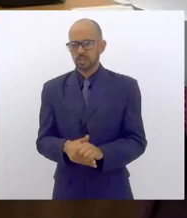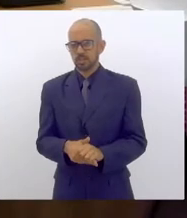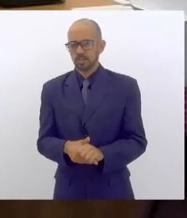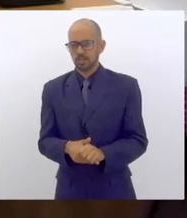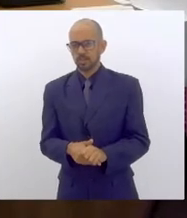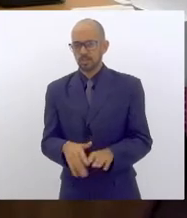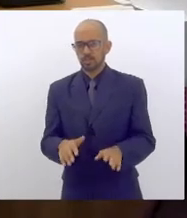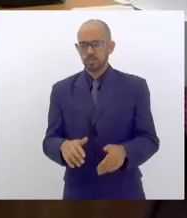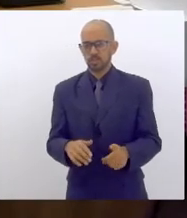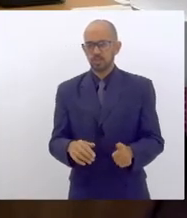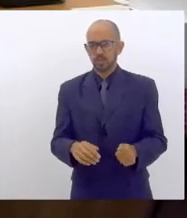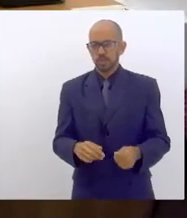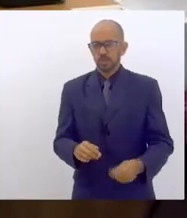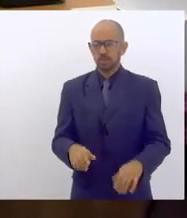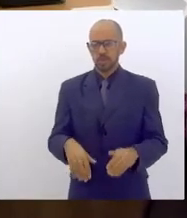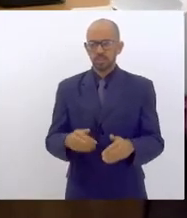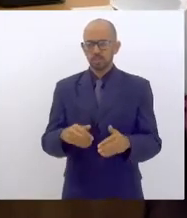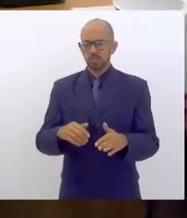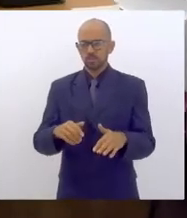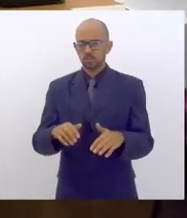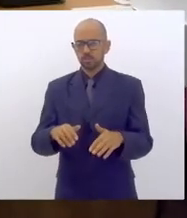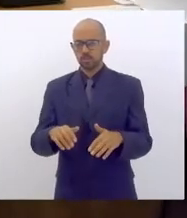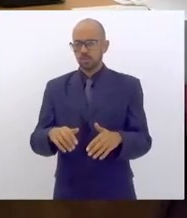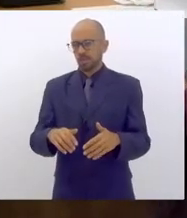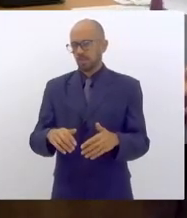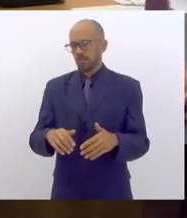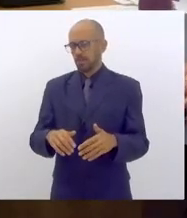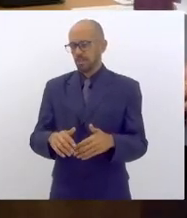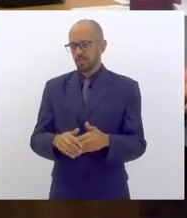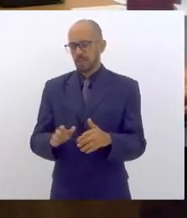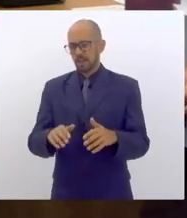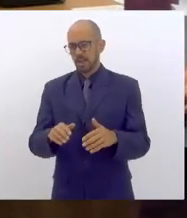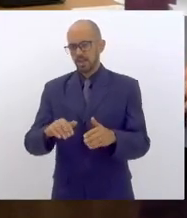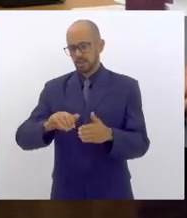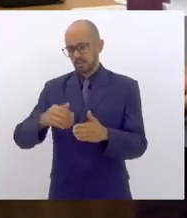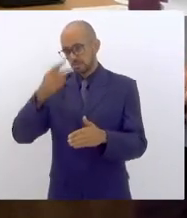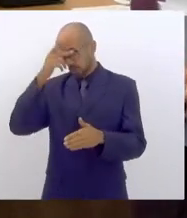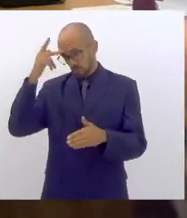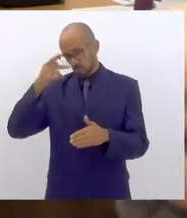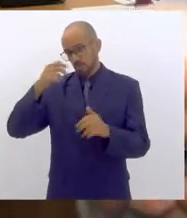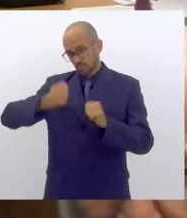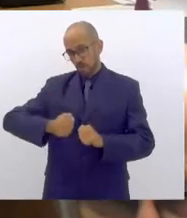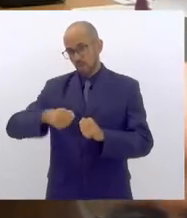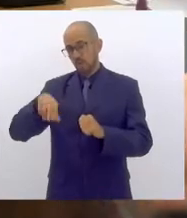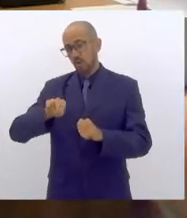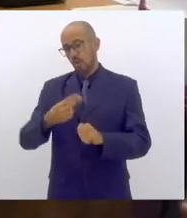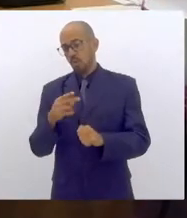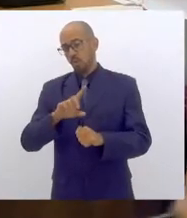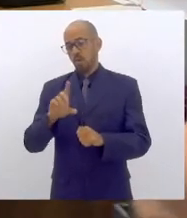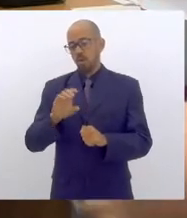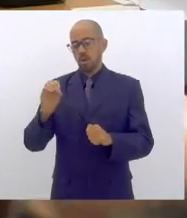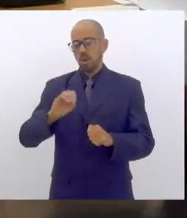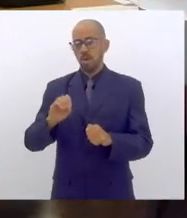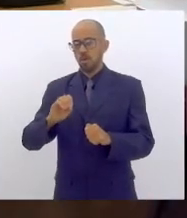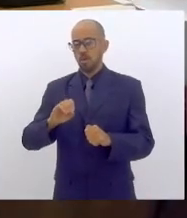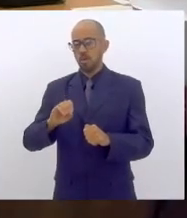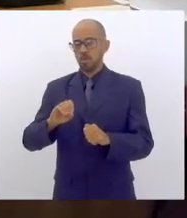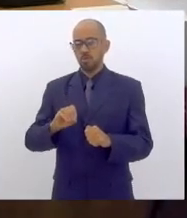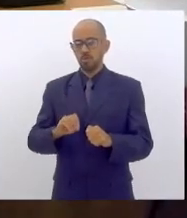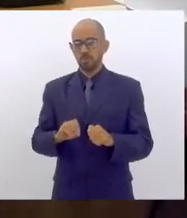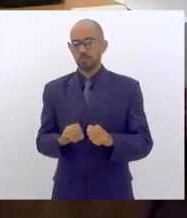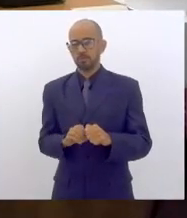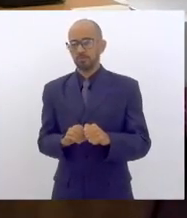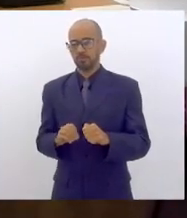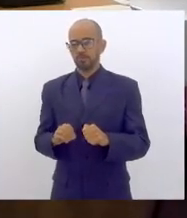relação às pessoas com aquilo que elas podem ou não negar com relação ao